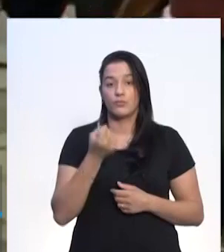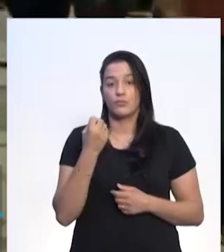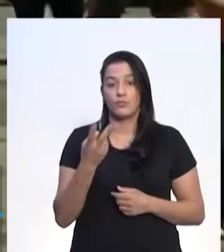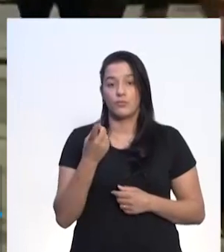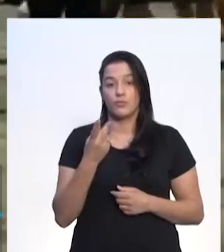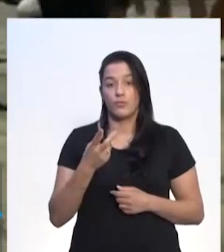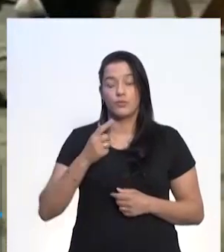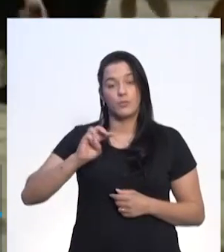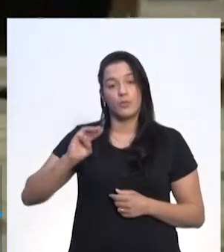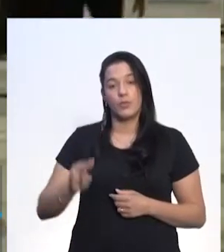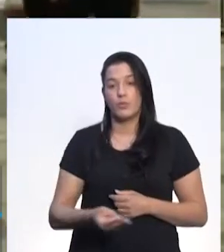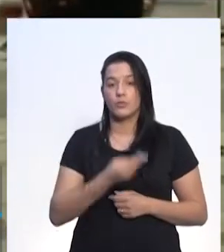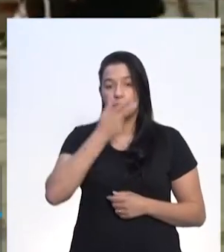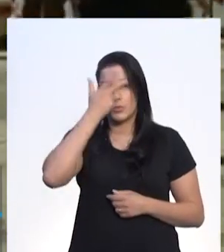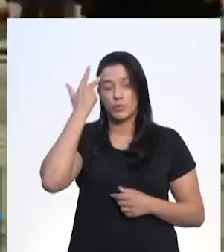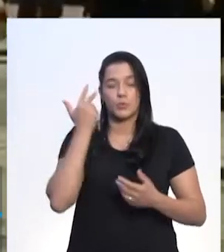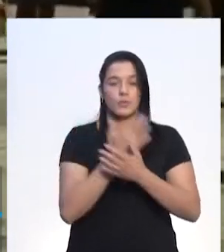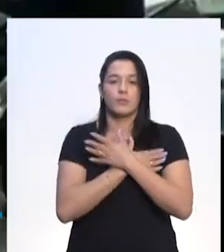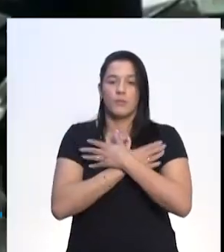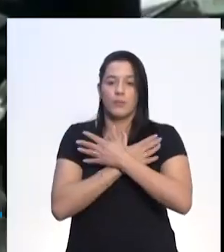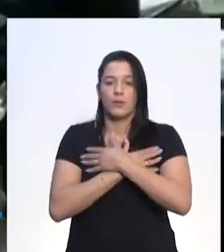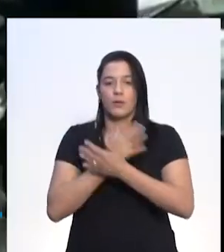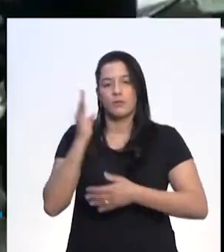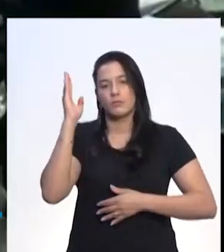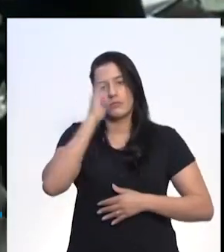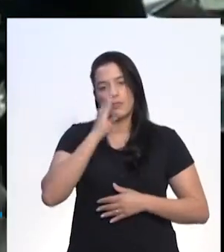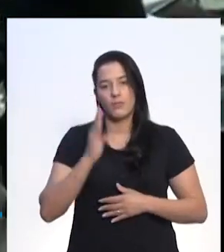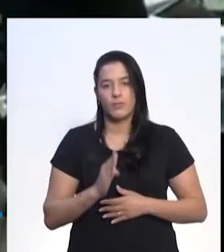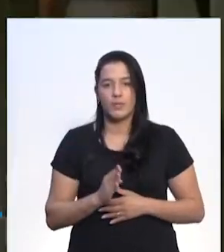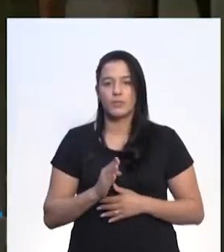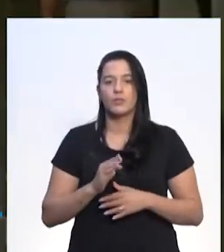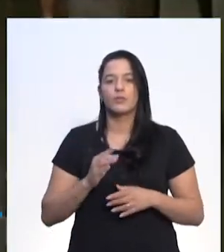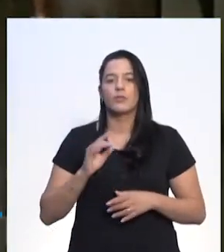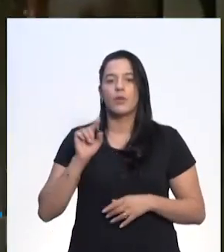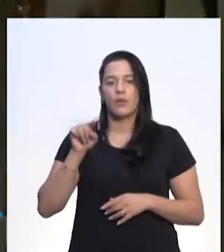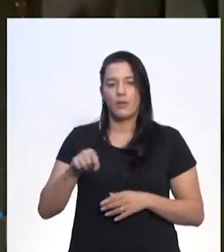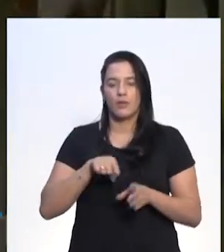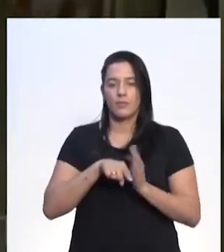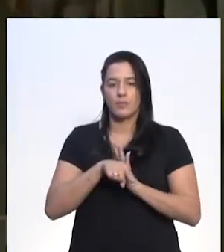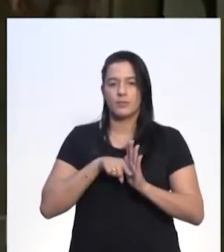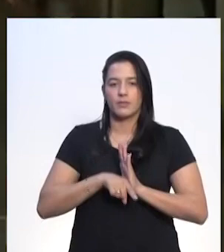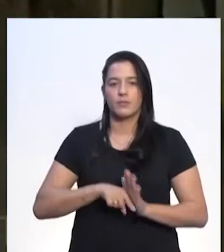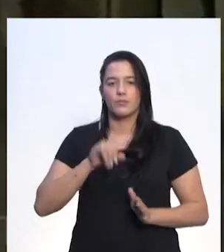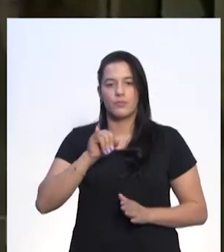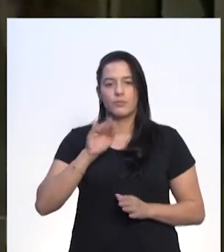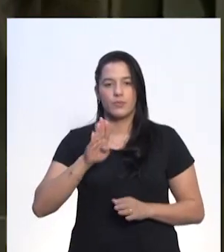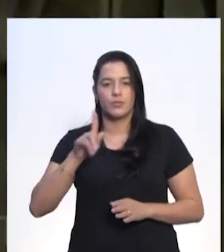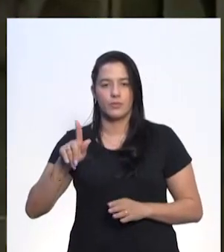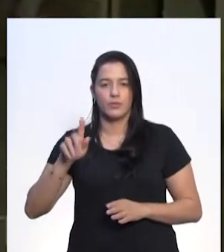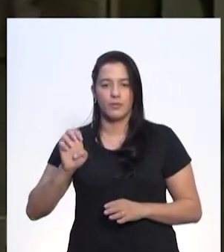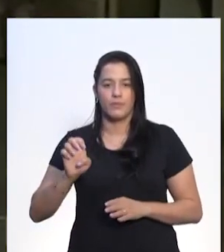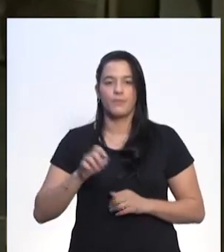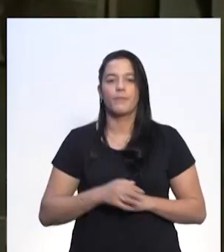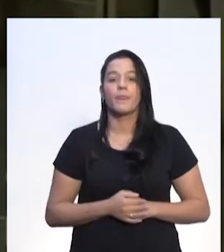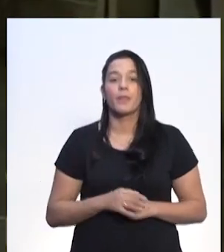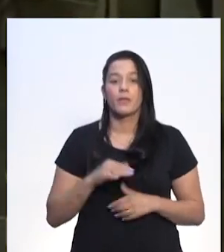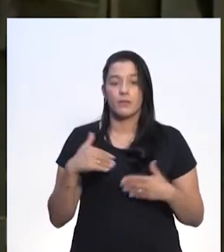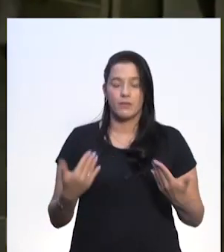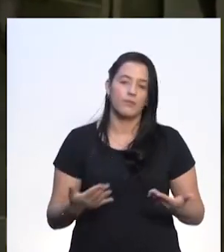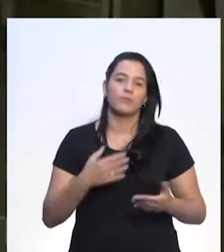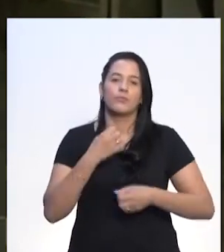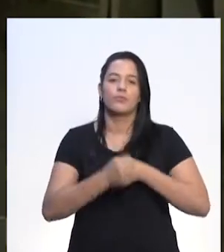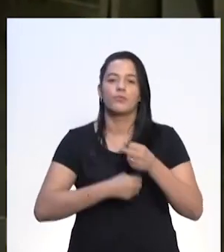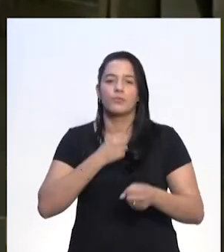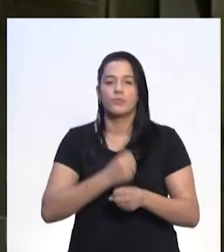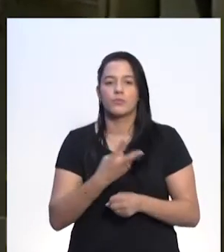12.300.000 pessoas desempregadas no Brasil, segundo o IBGE. A década de 2004 a 2014 foi um período